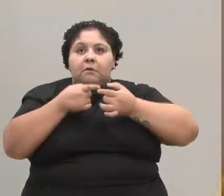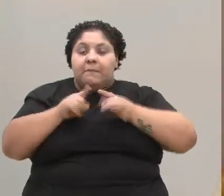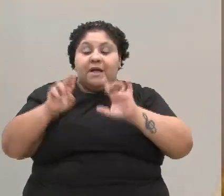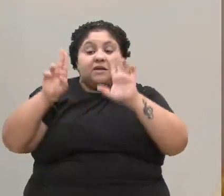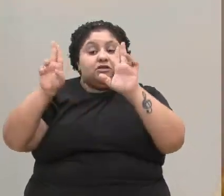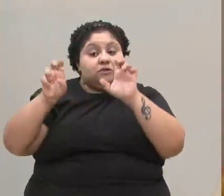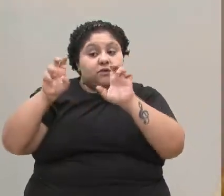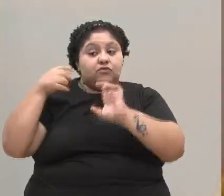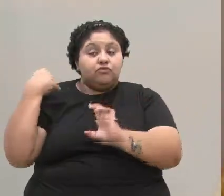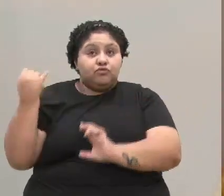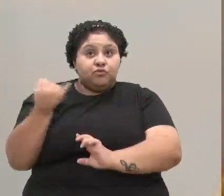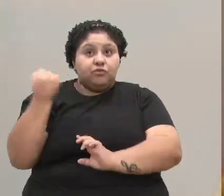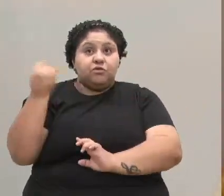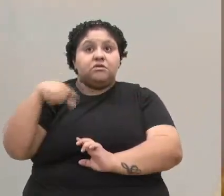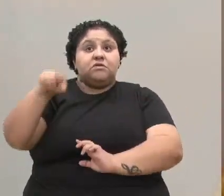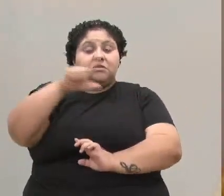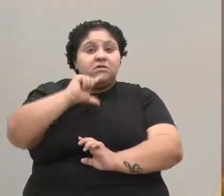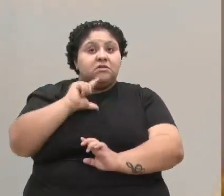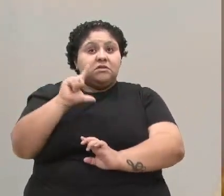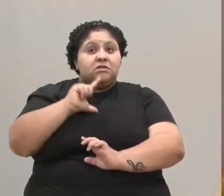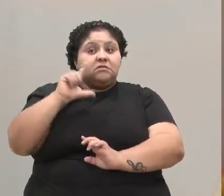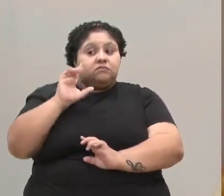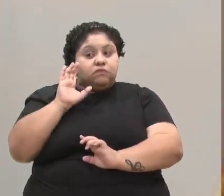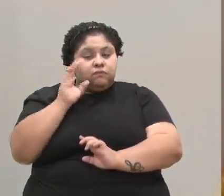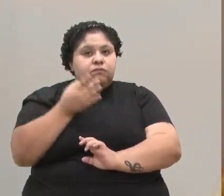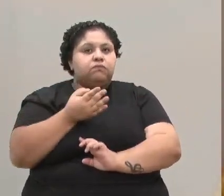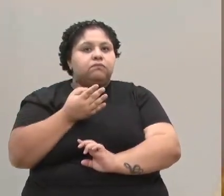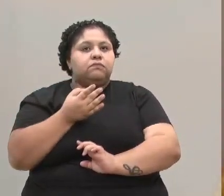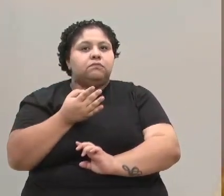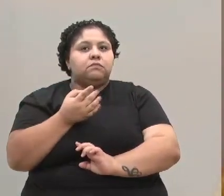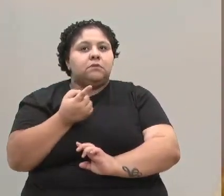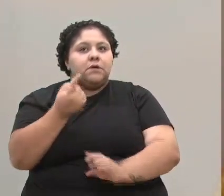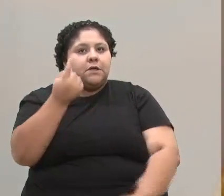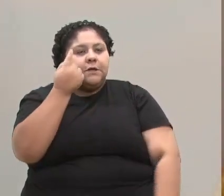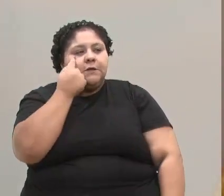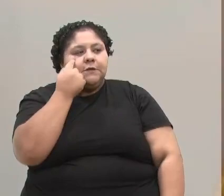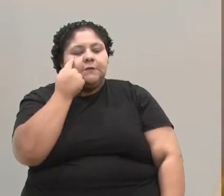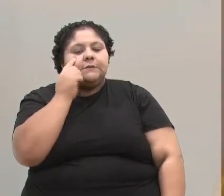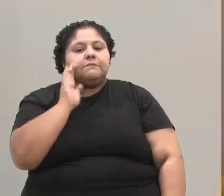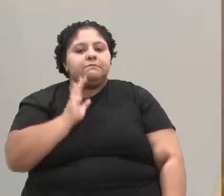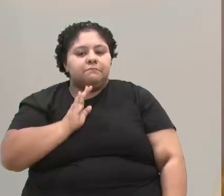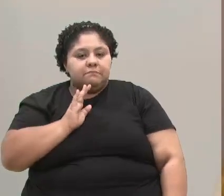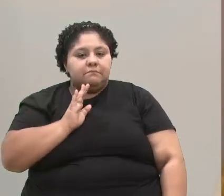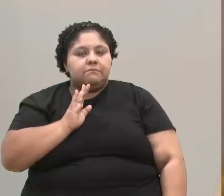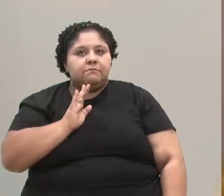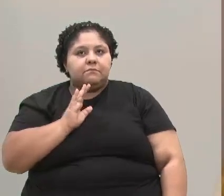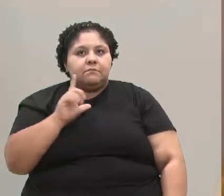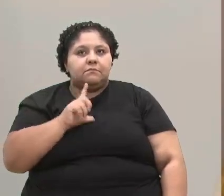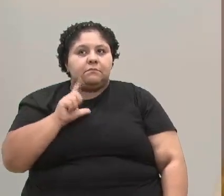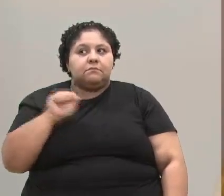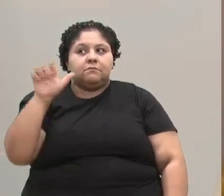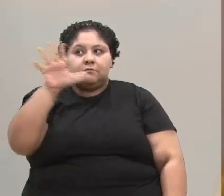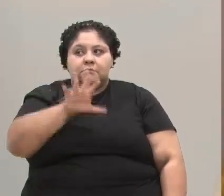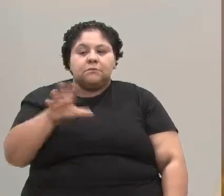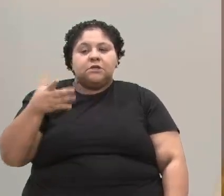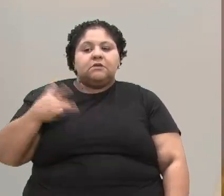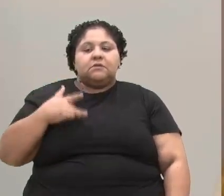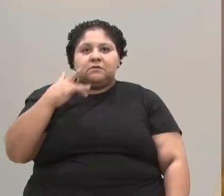assunto é importante, nós temos que buscar soluções. Eu vejo que, de um modo geral, a